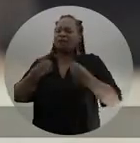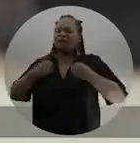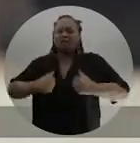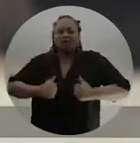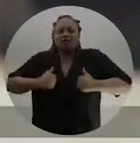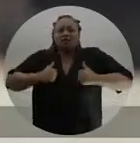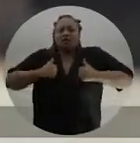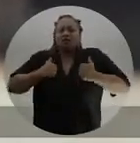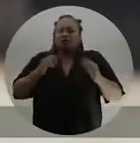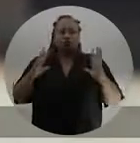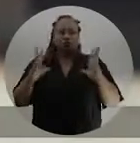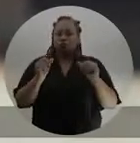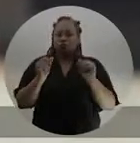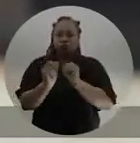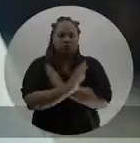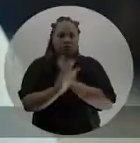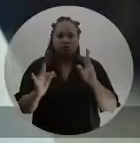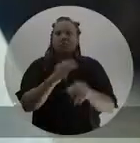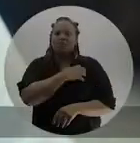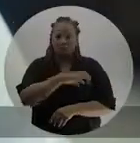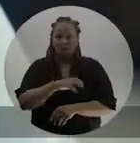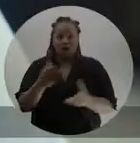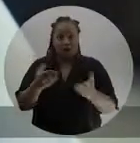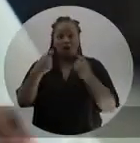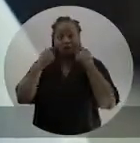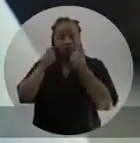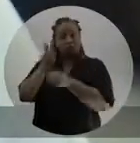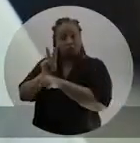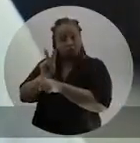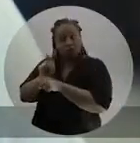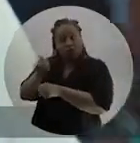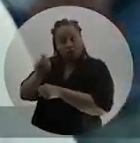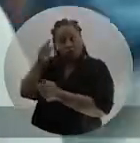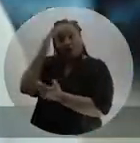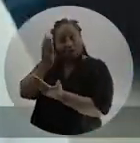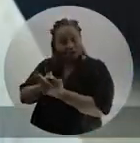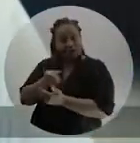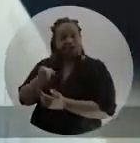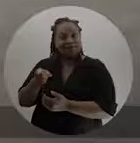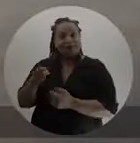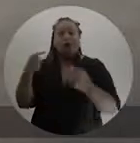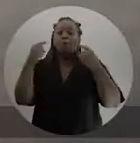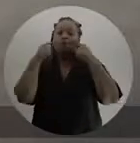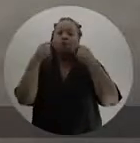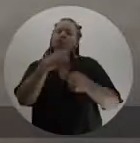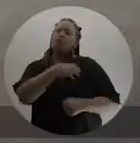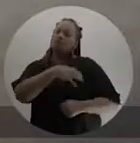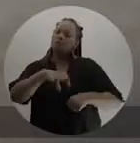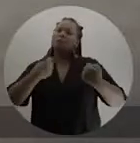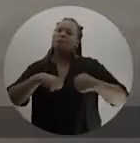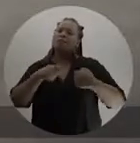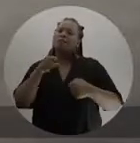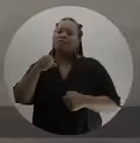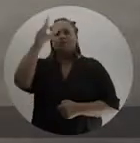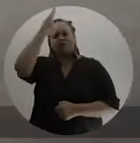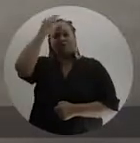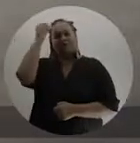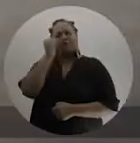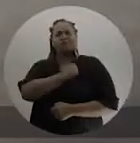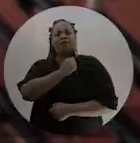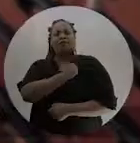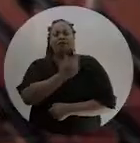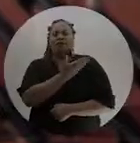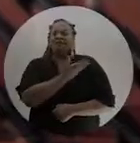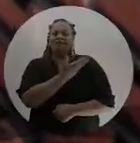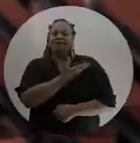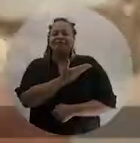Neto trouxe para a população inteira de Salvador. Bruno, agora é sua vez de cuidar de Salvador. Contamos com você. Bruno, Salvador precisa de um prefeito como você,